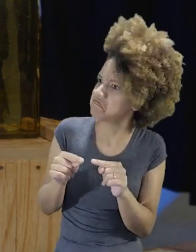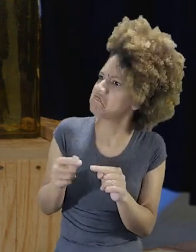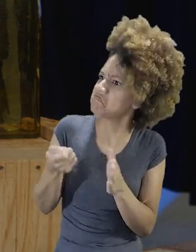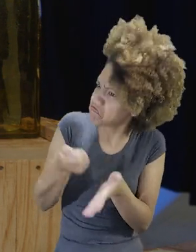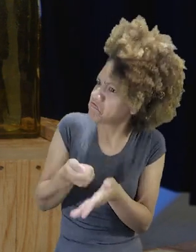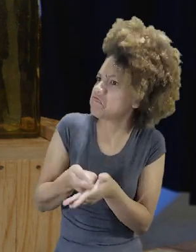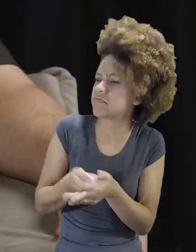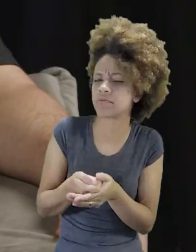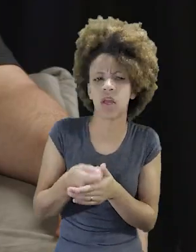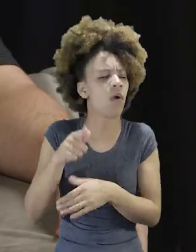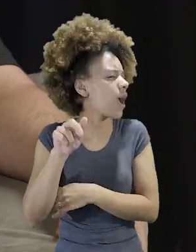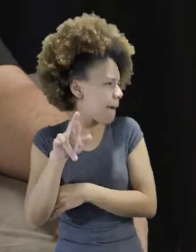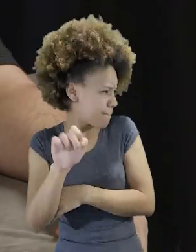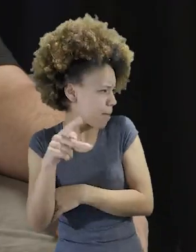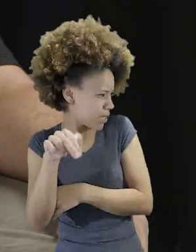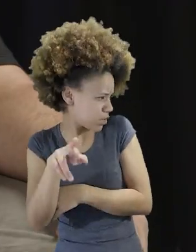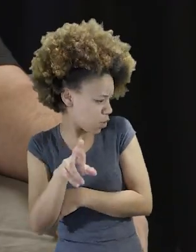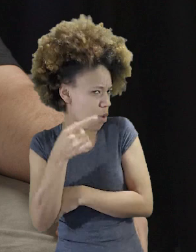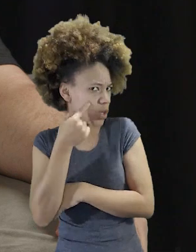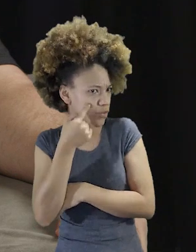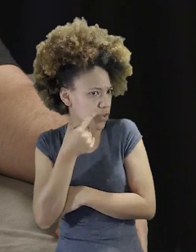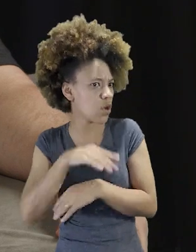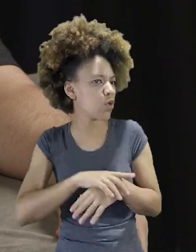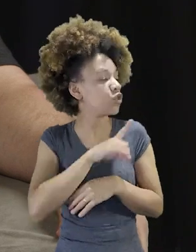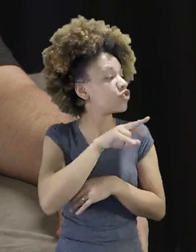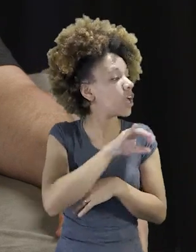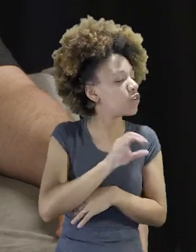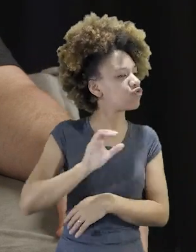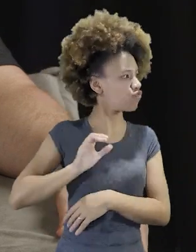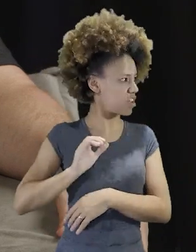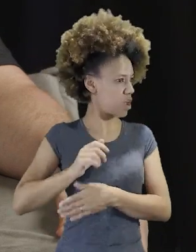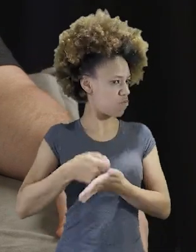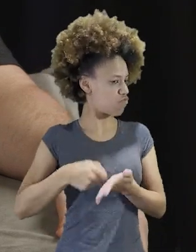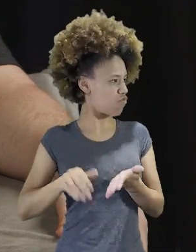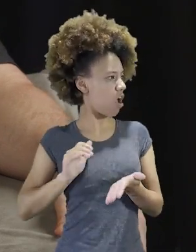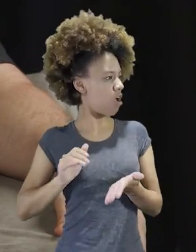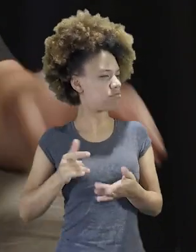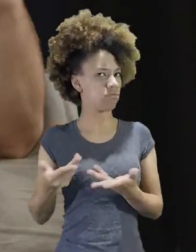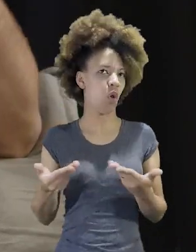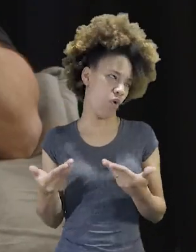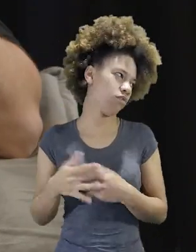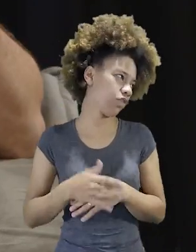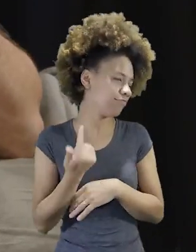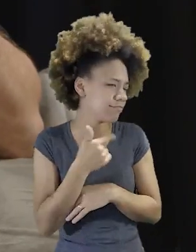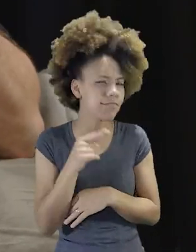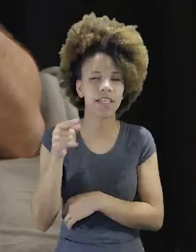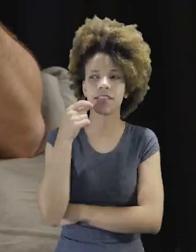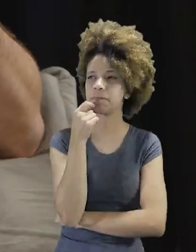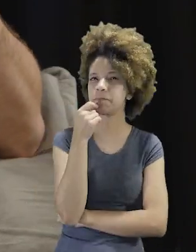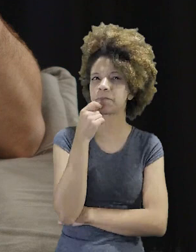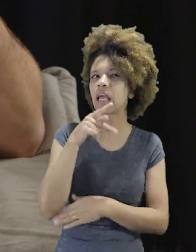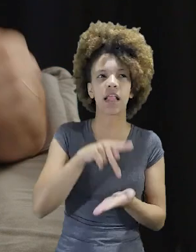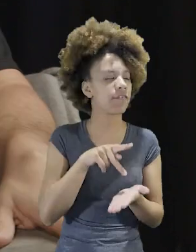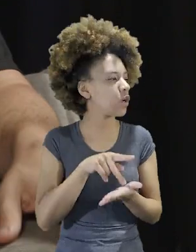muito muito precisa ali quando ouvir ele é a primeira vez com Diário de Um Playboy e hoje né agora que eu sou da comédia